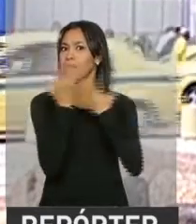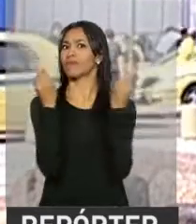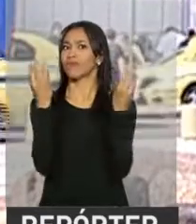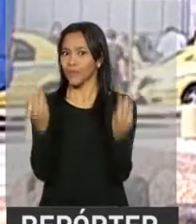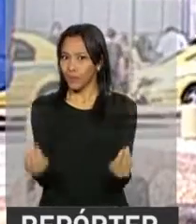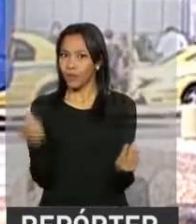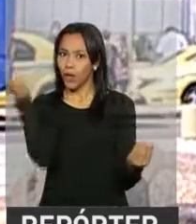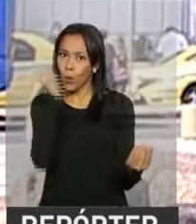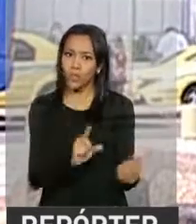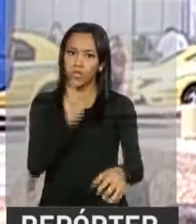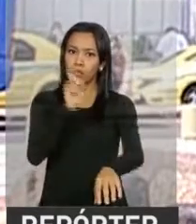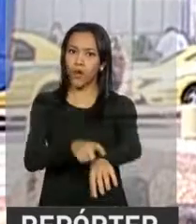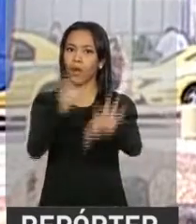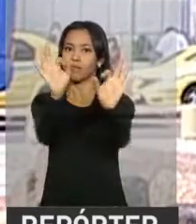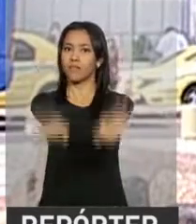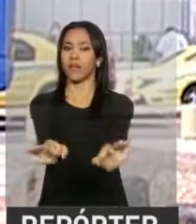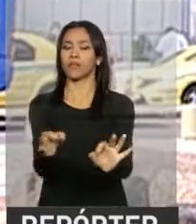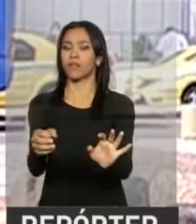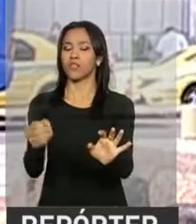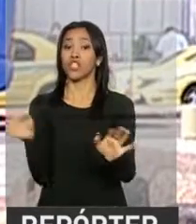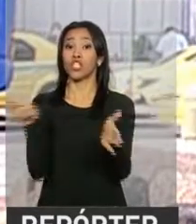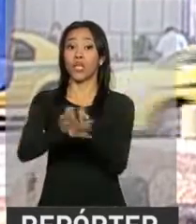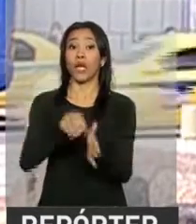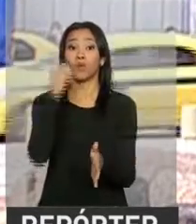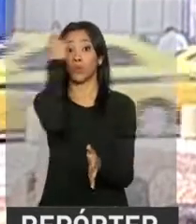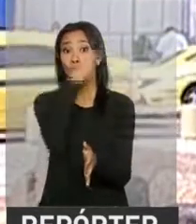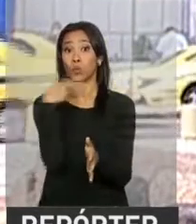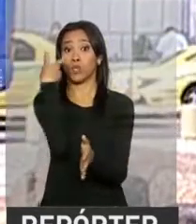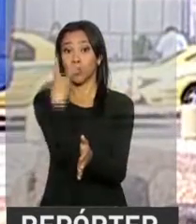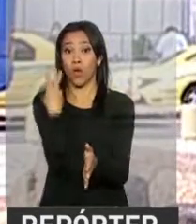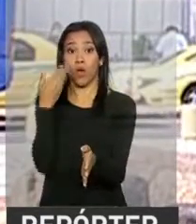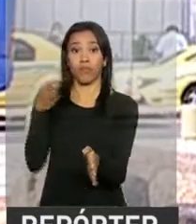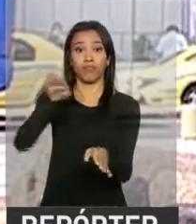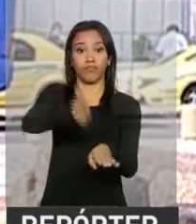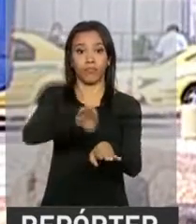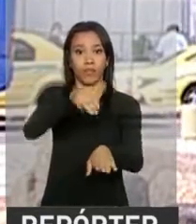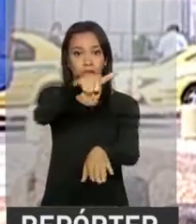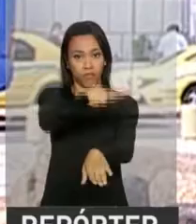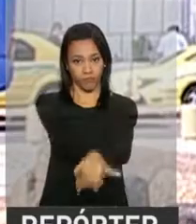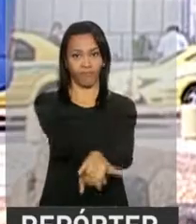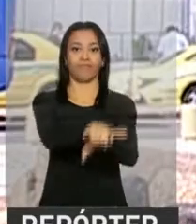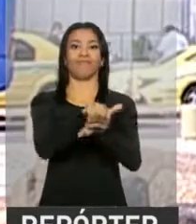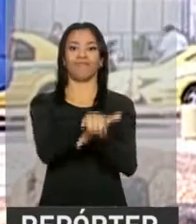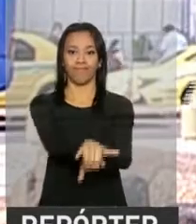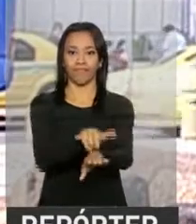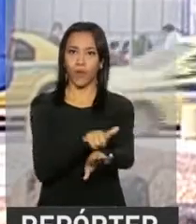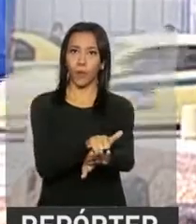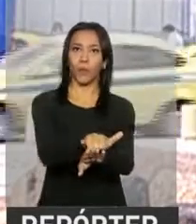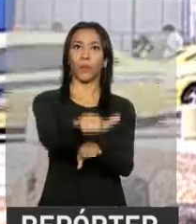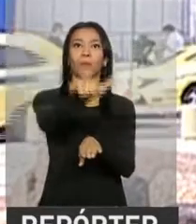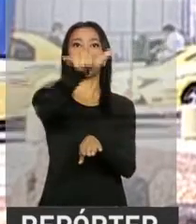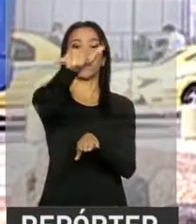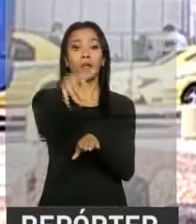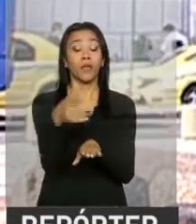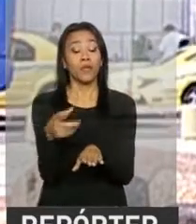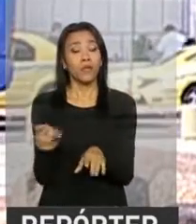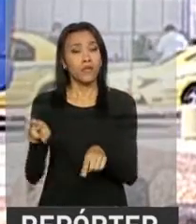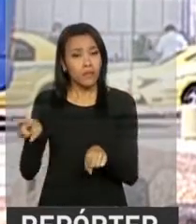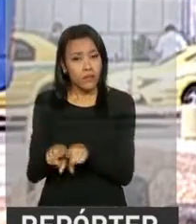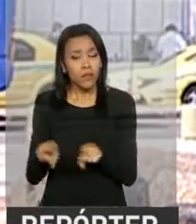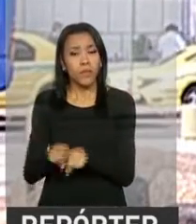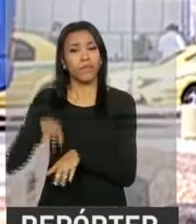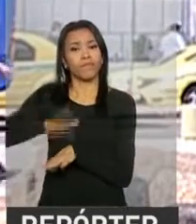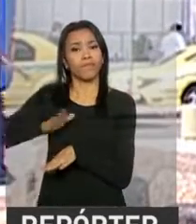fosse alcançada. Eles chegaram com 2 horas de antecedência nos terminais e por isso, segundo o ministro